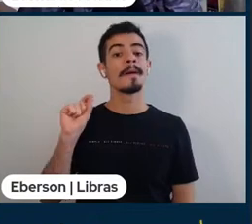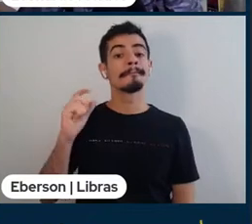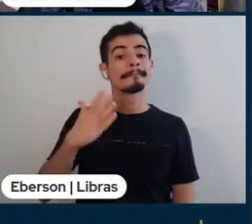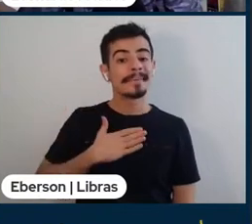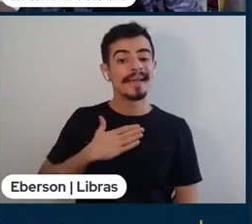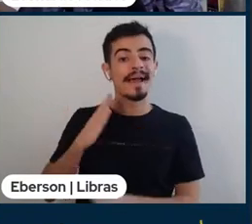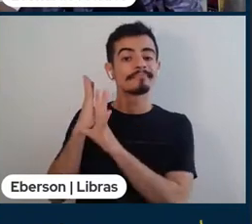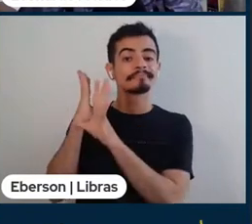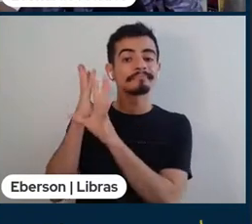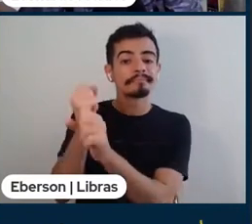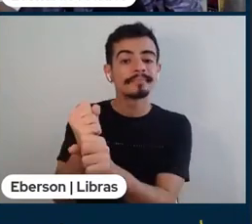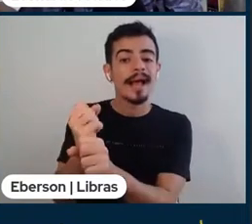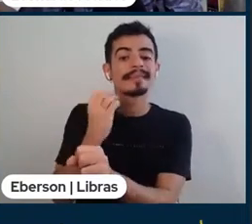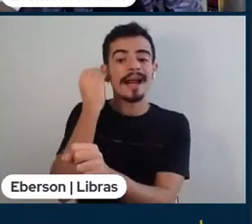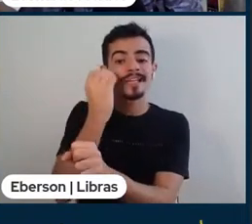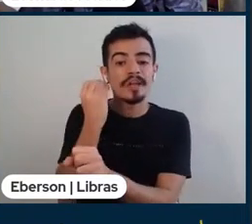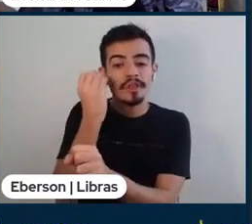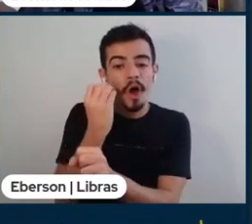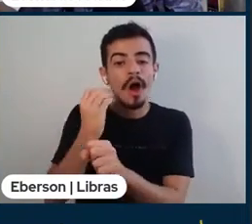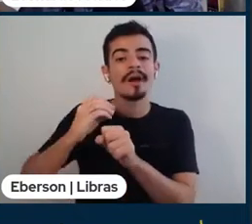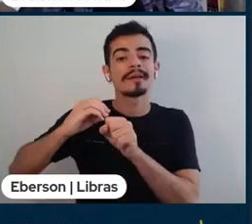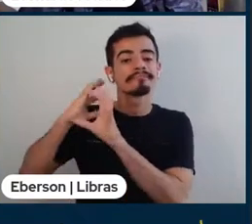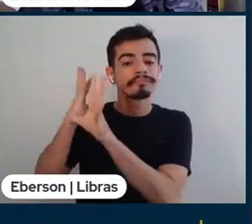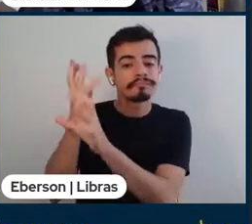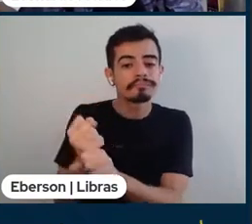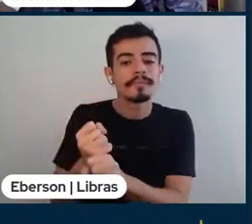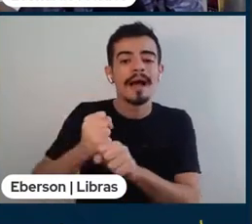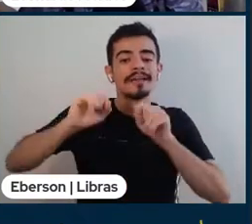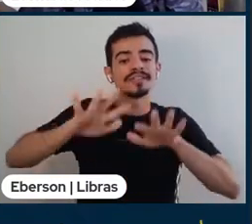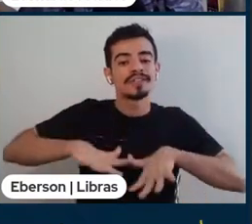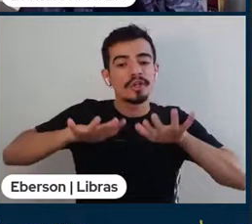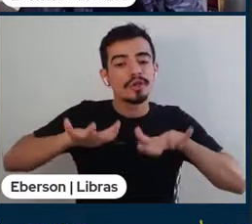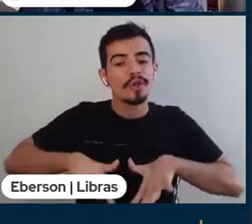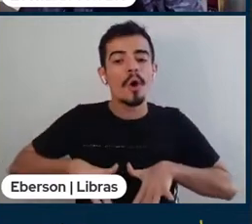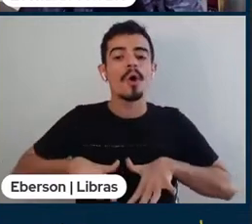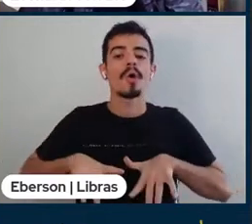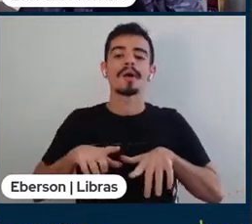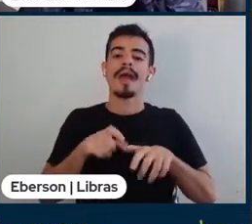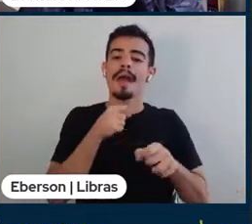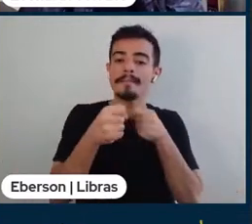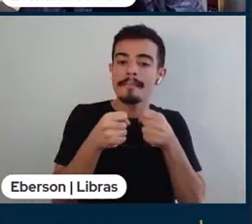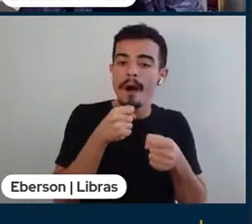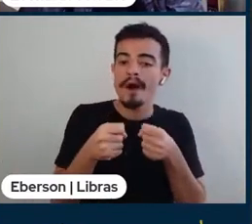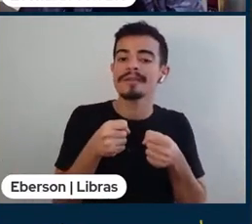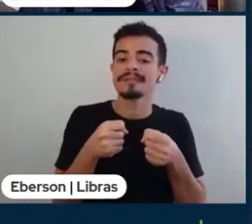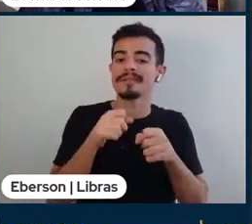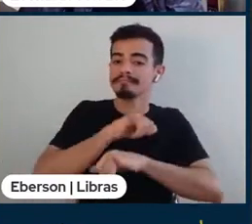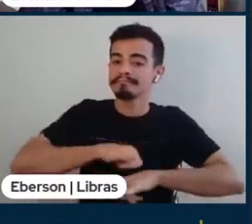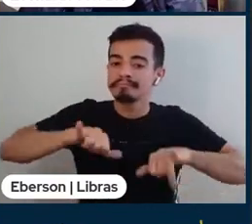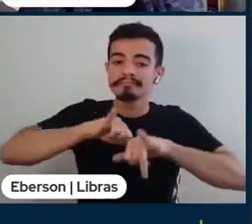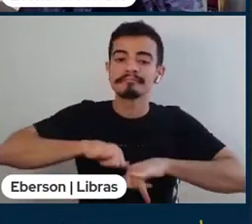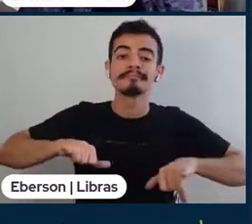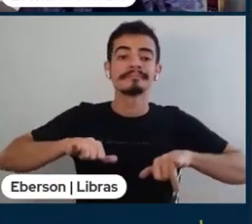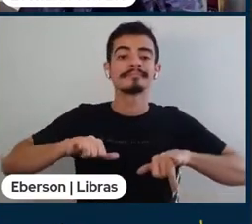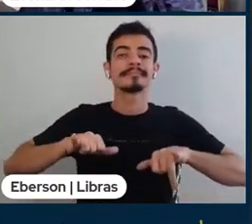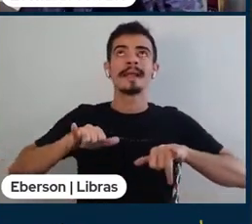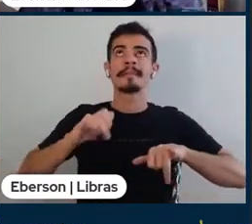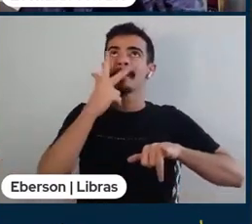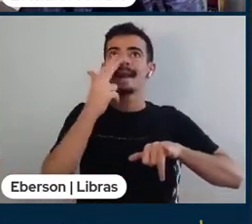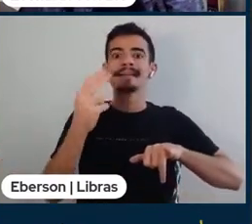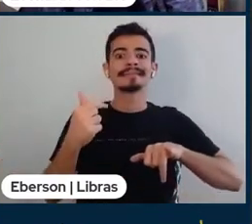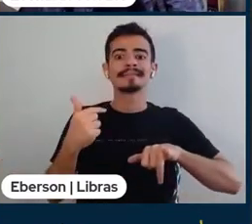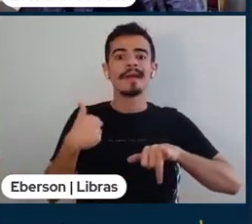até aqui, como escritora, como repórter, como jornalista. Não é que eu estava deixando de lado, mas eu achava